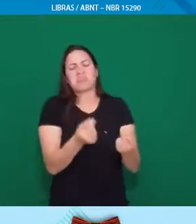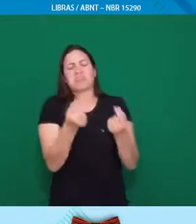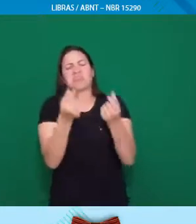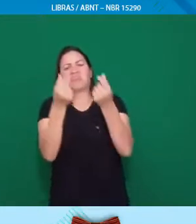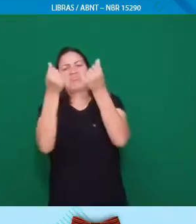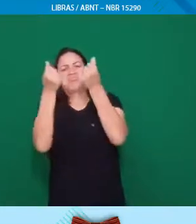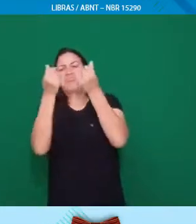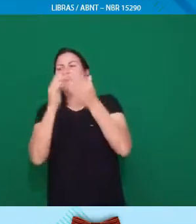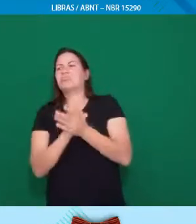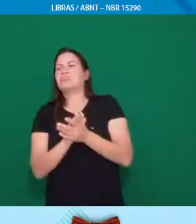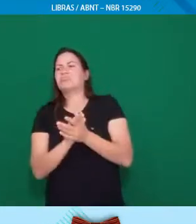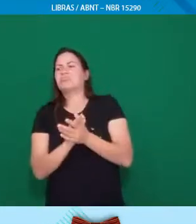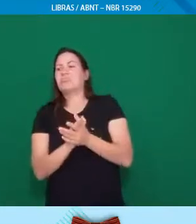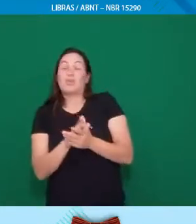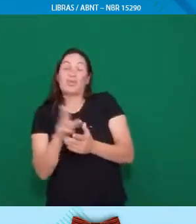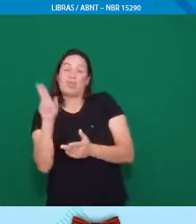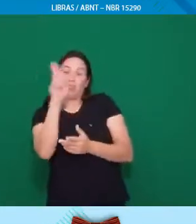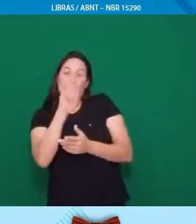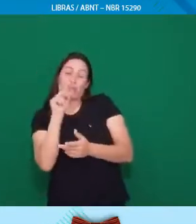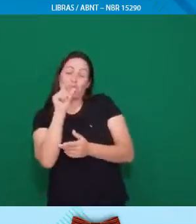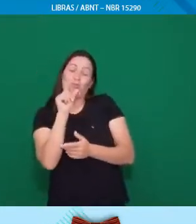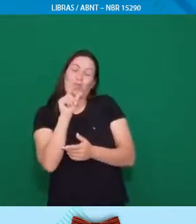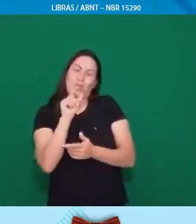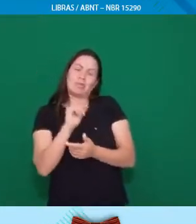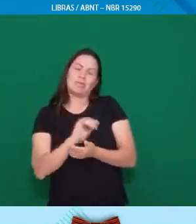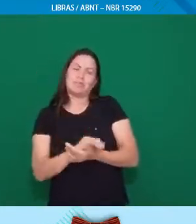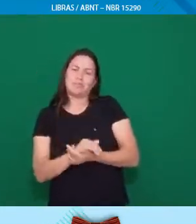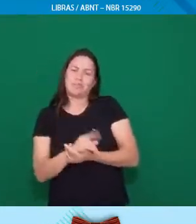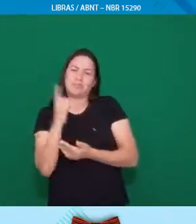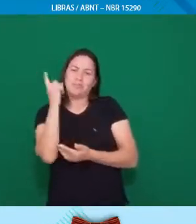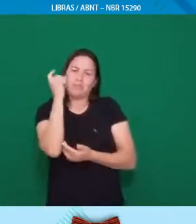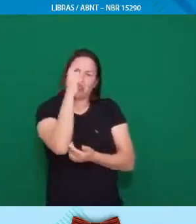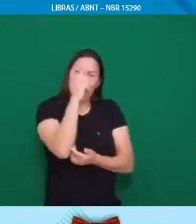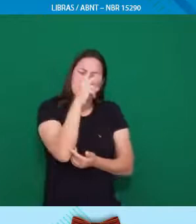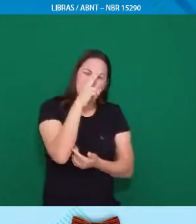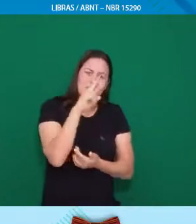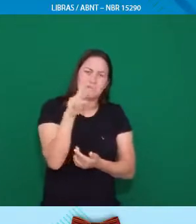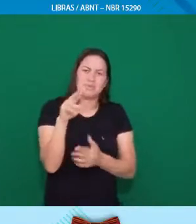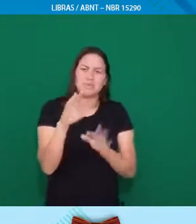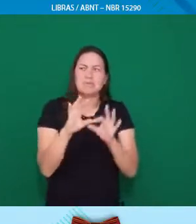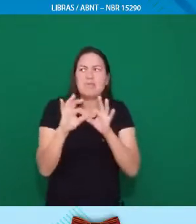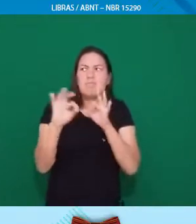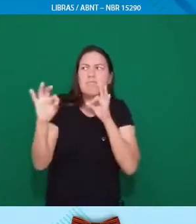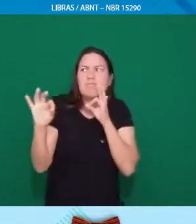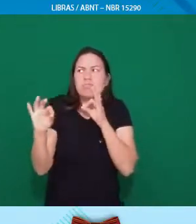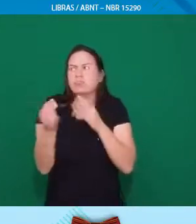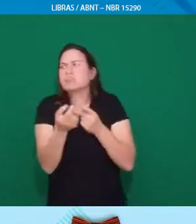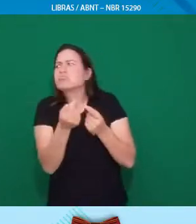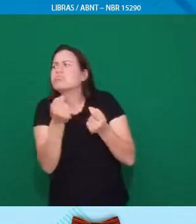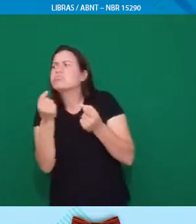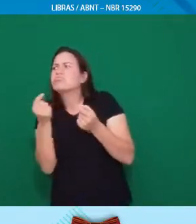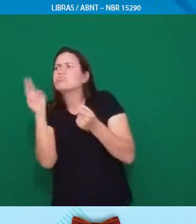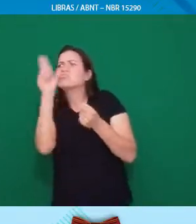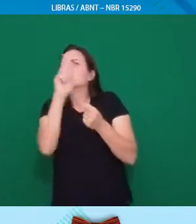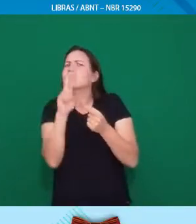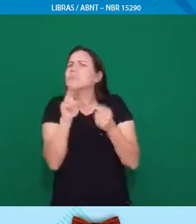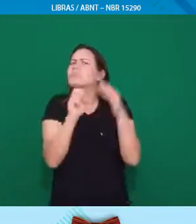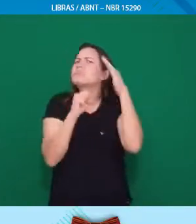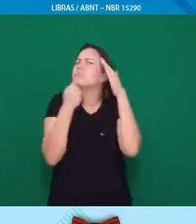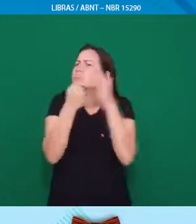riquíssima um pouco aproveitado E é difícil você ver alguém de fora vem investir em Campos